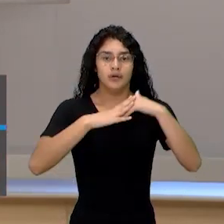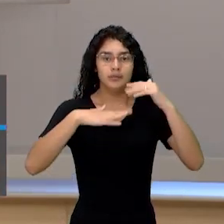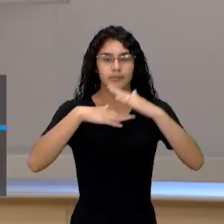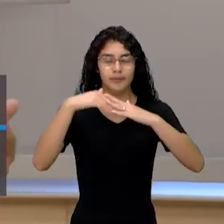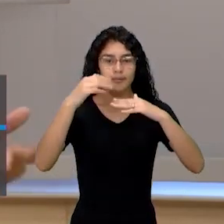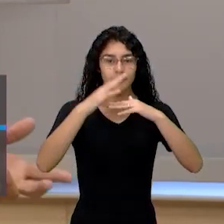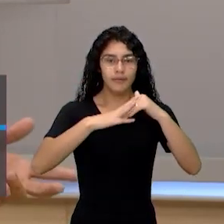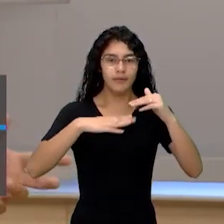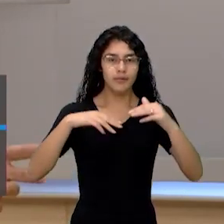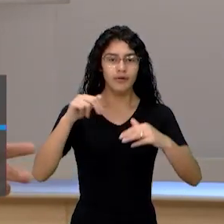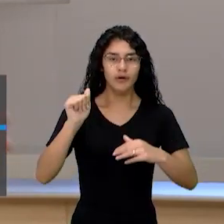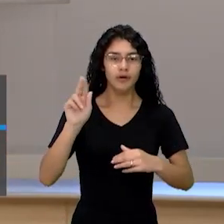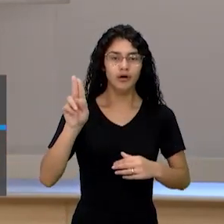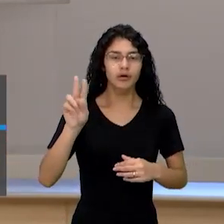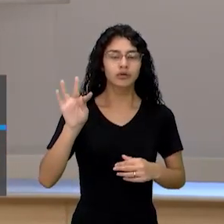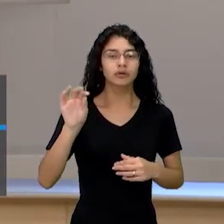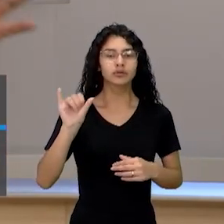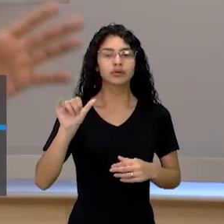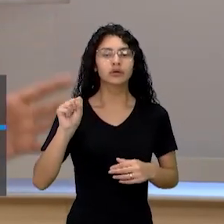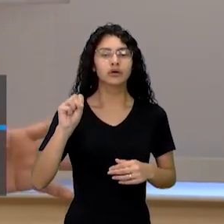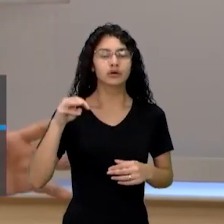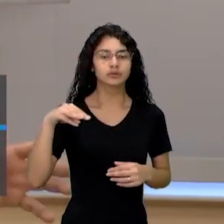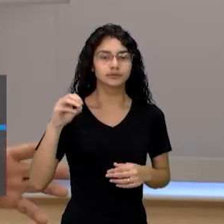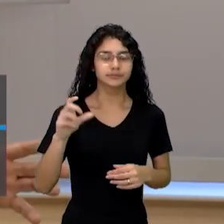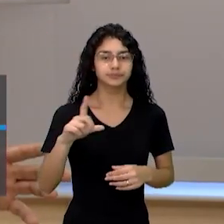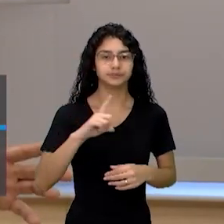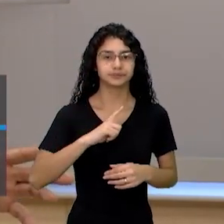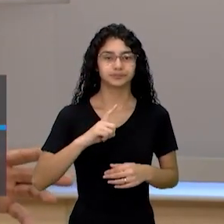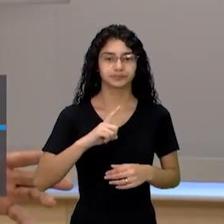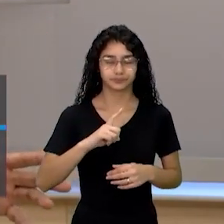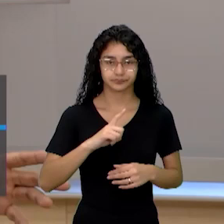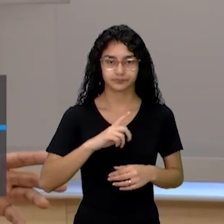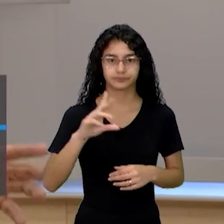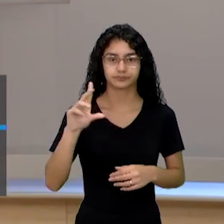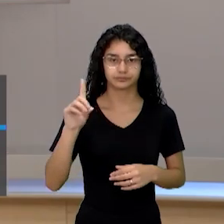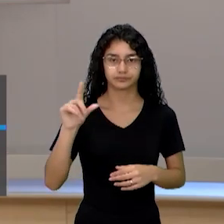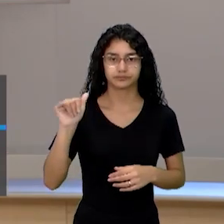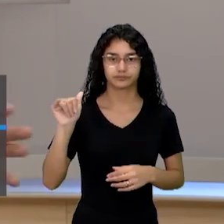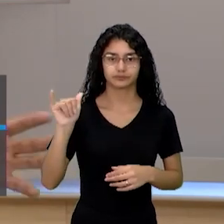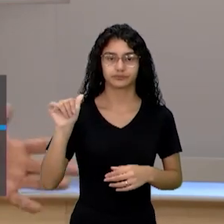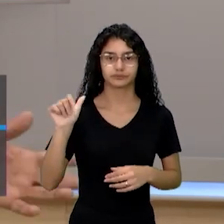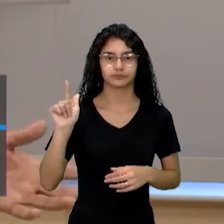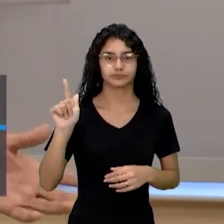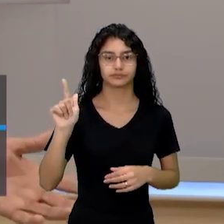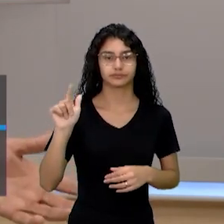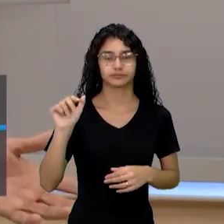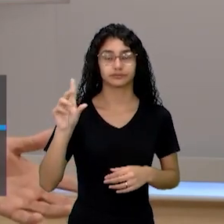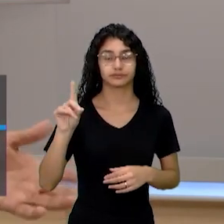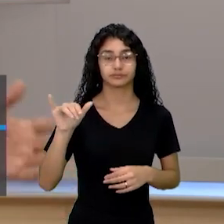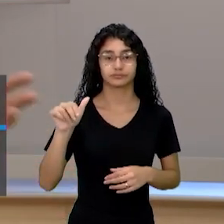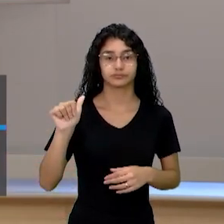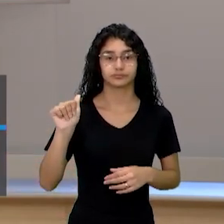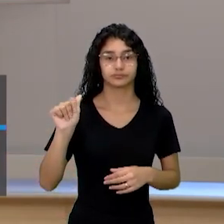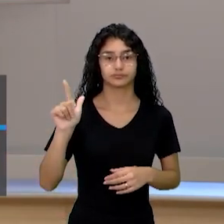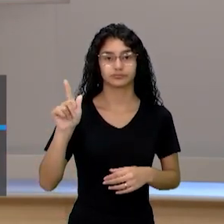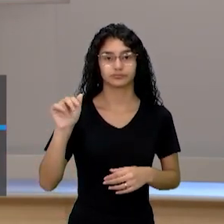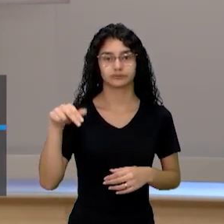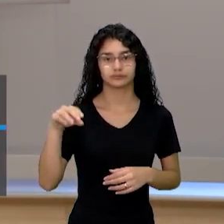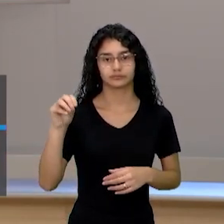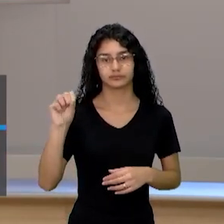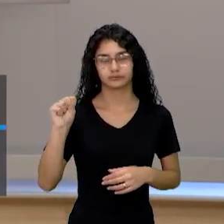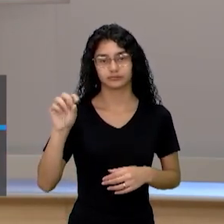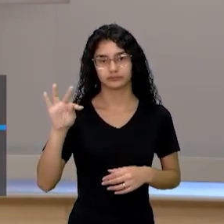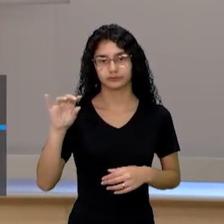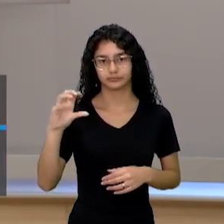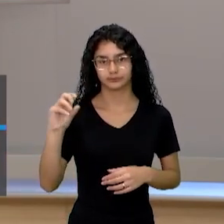ou no autismo, ou na deficiência intelectual, a gente tem um diagnóstico que serve para situações que são fora da escola, e a gente tem as